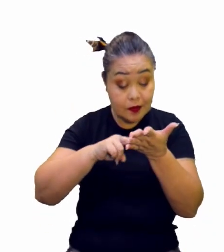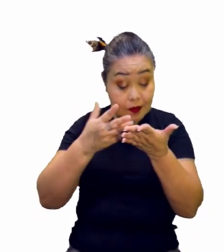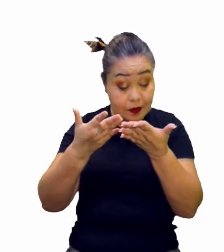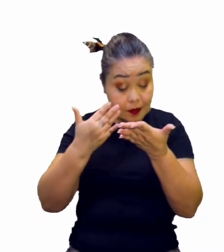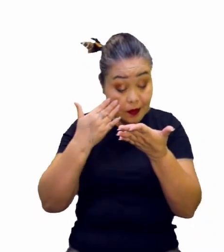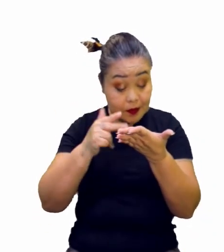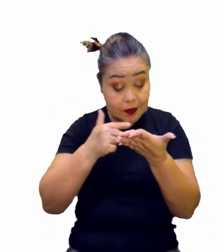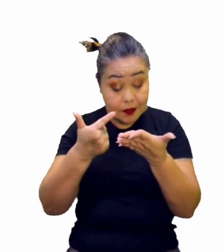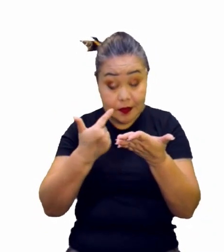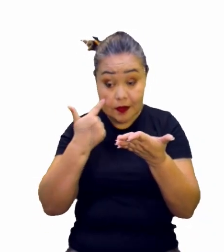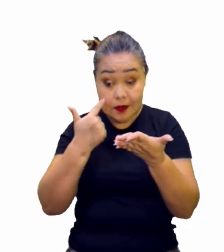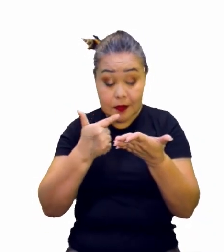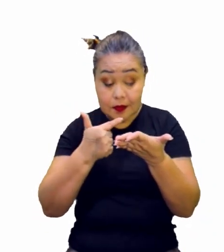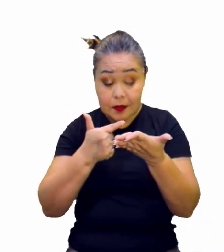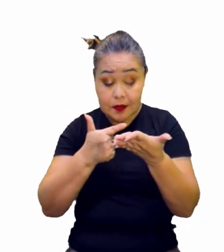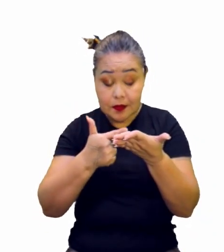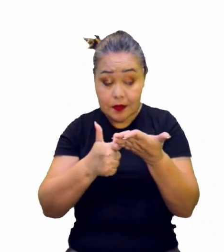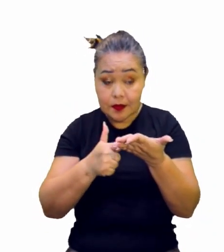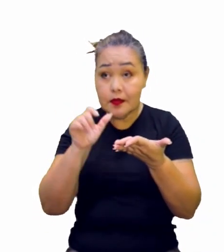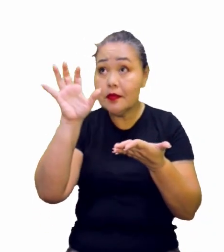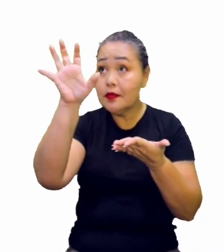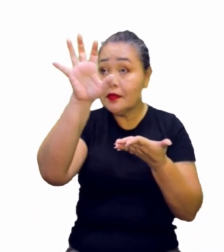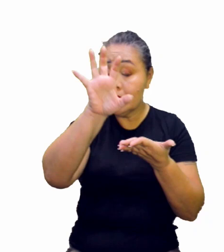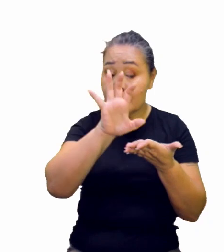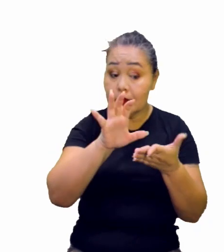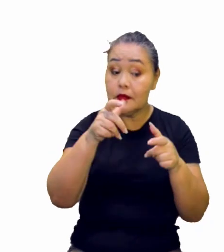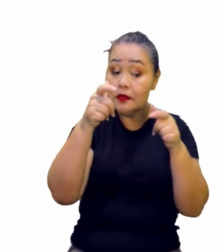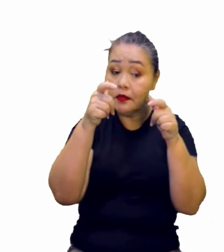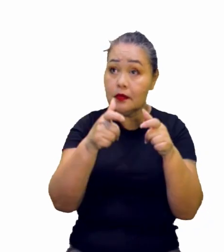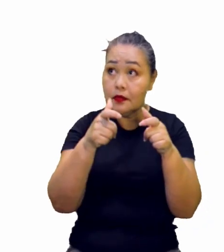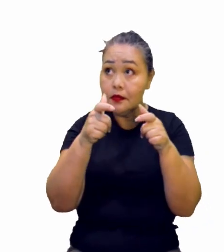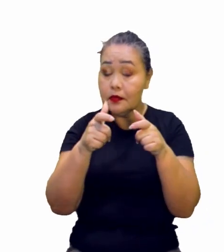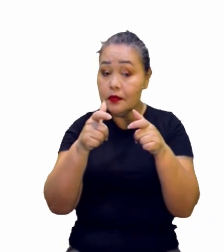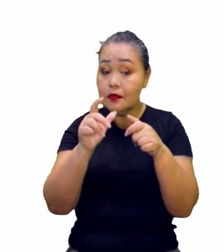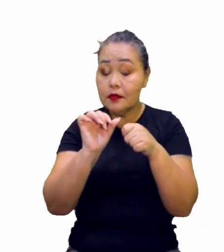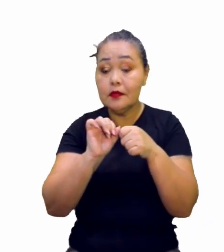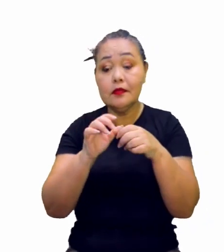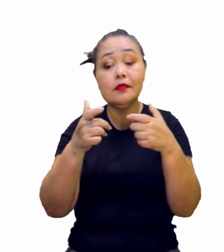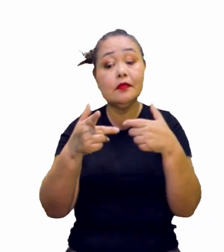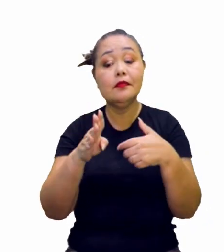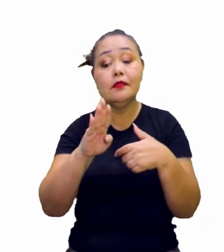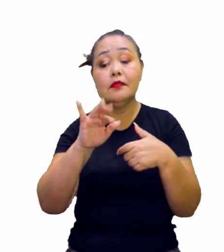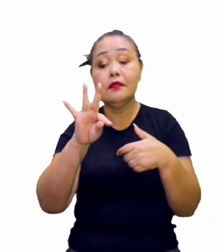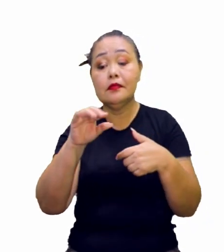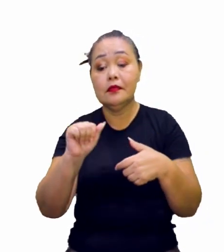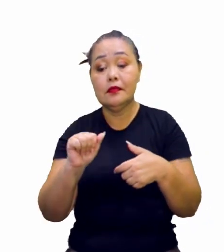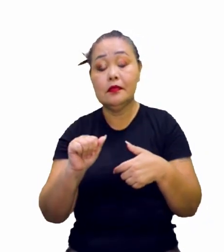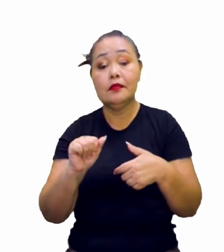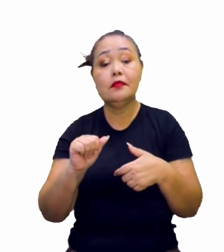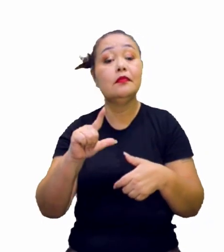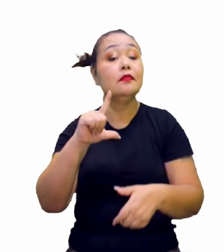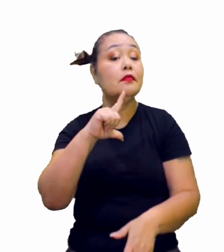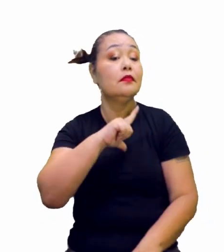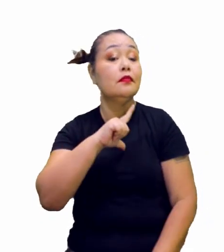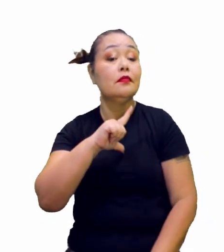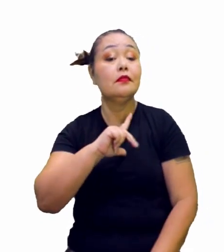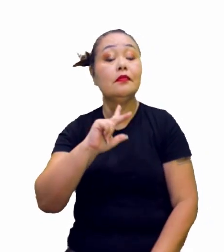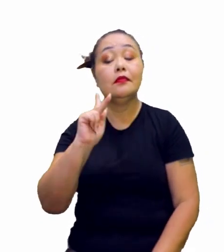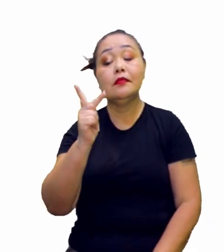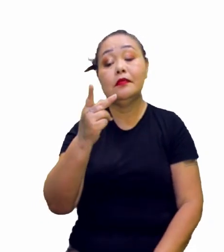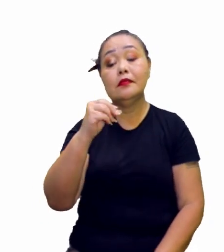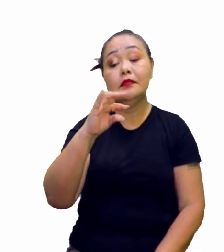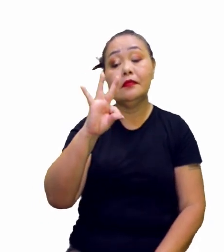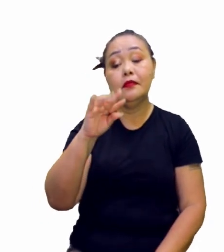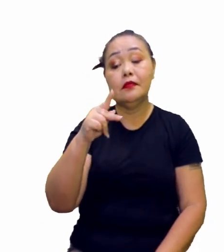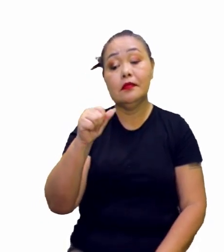que determinadas regiões, locais, habitat, biota, tem esses hotspots,